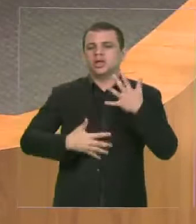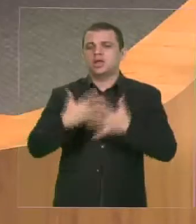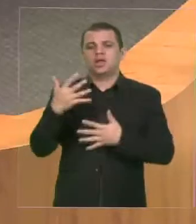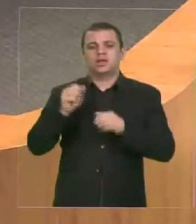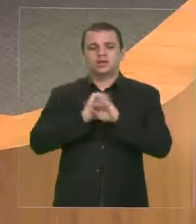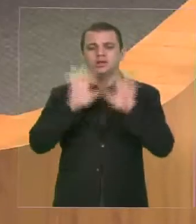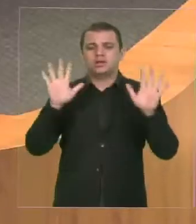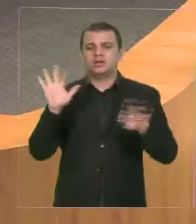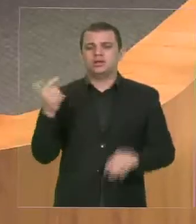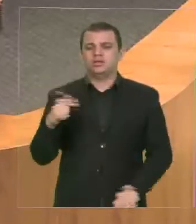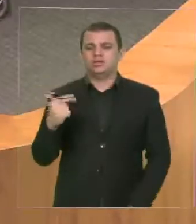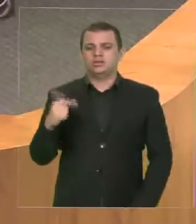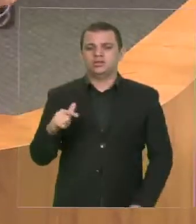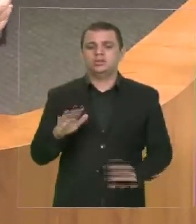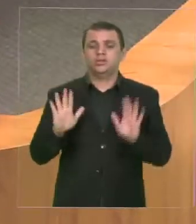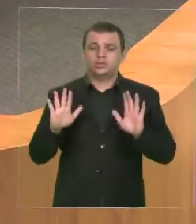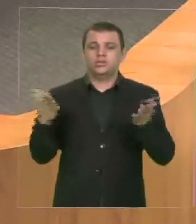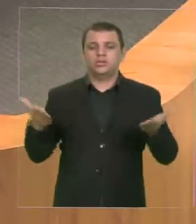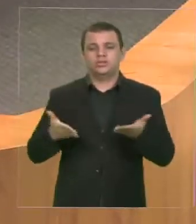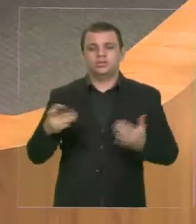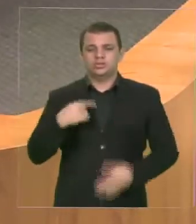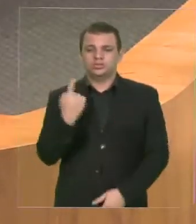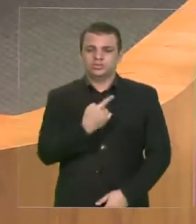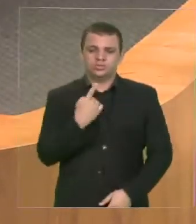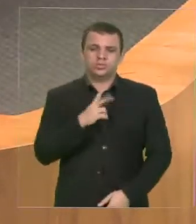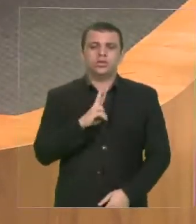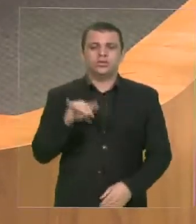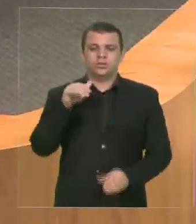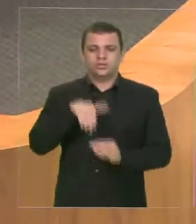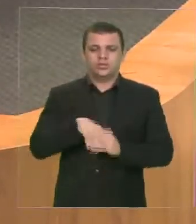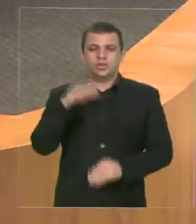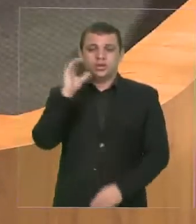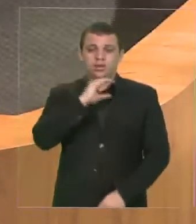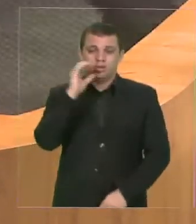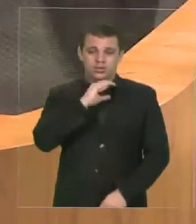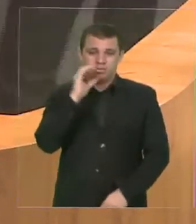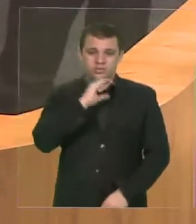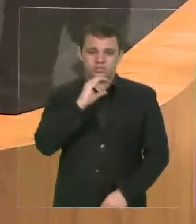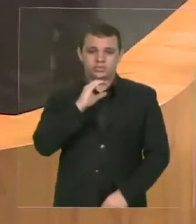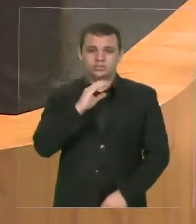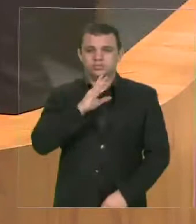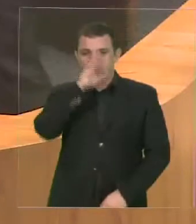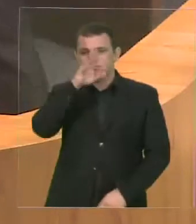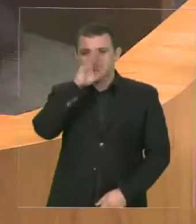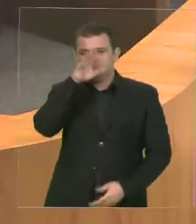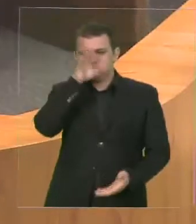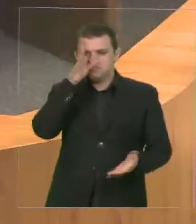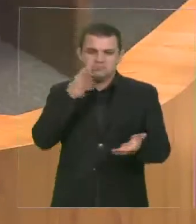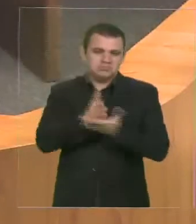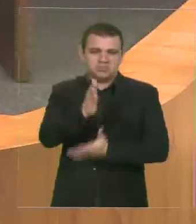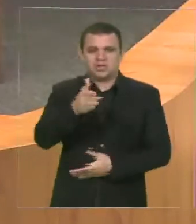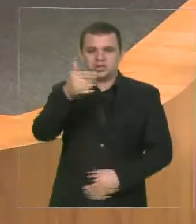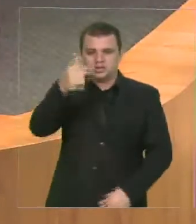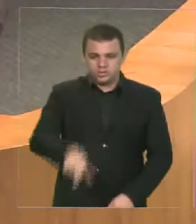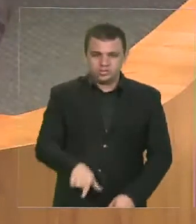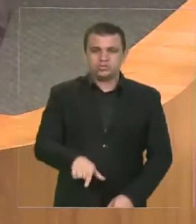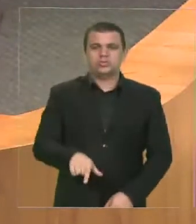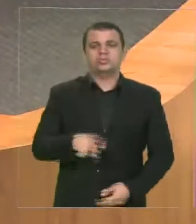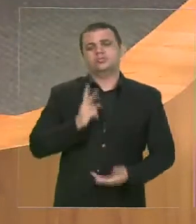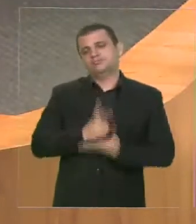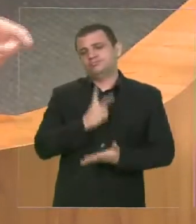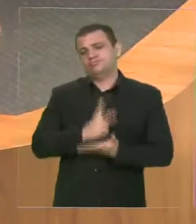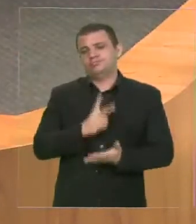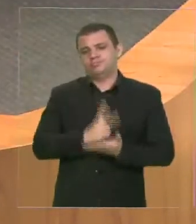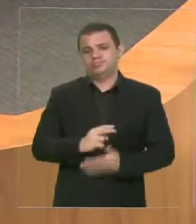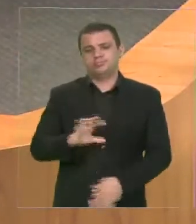Então, hoje nós vamos votar em regime de urgência, atropelado mais uma vez, que é assim que está acontecendo e assim que